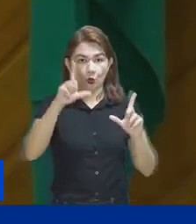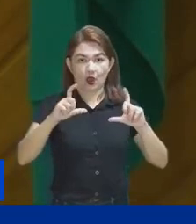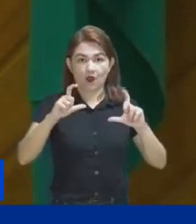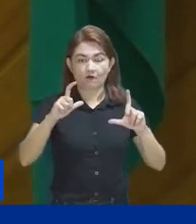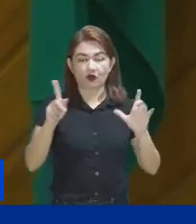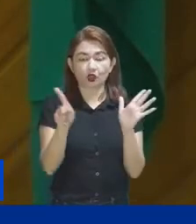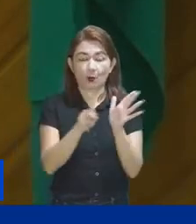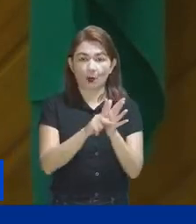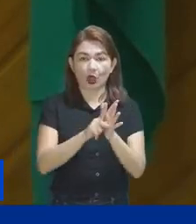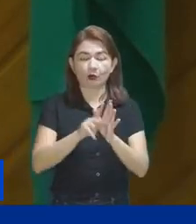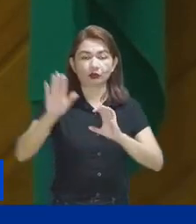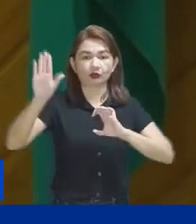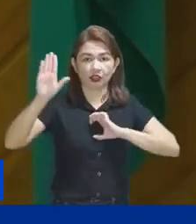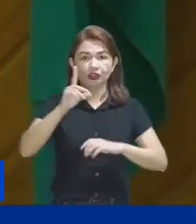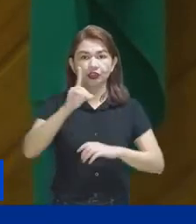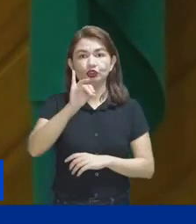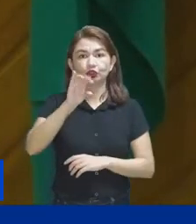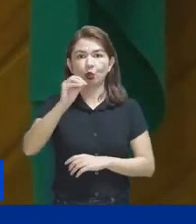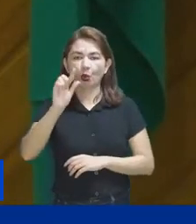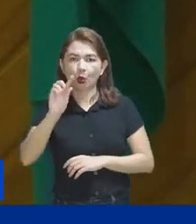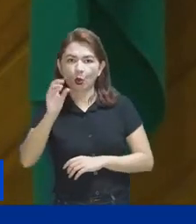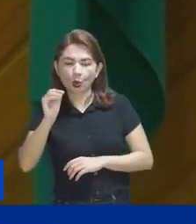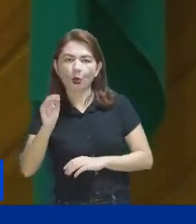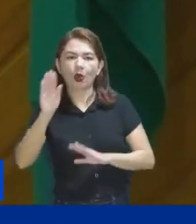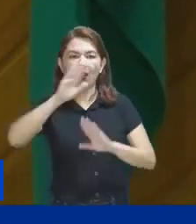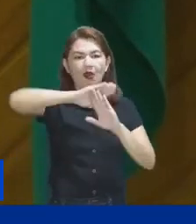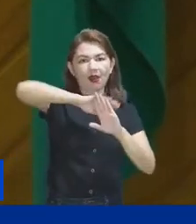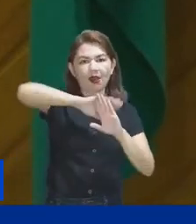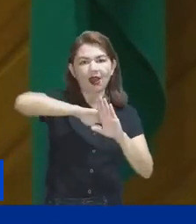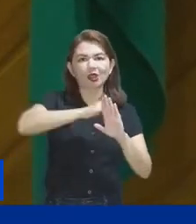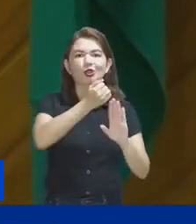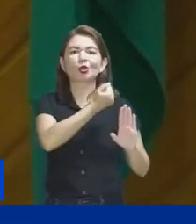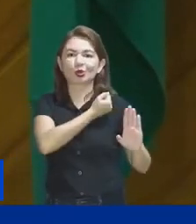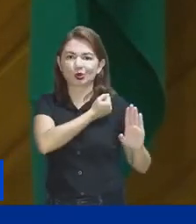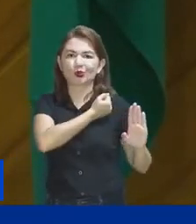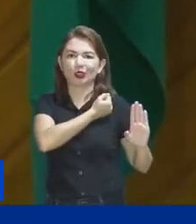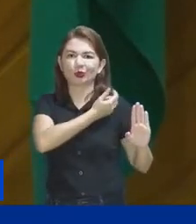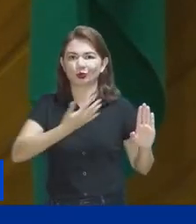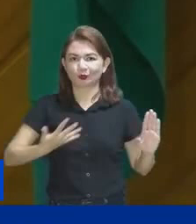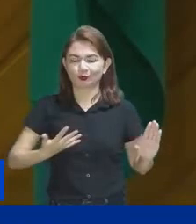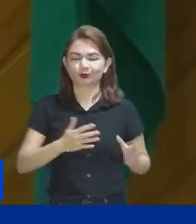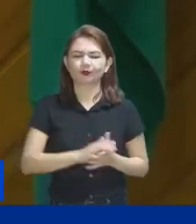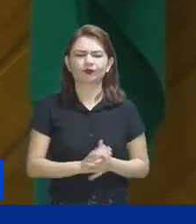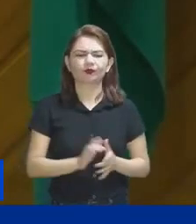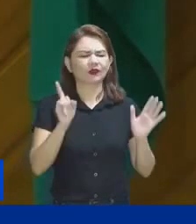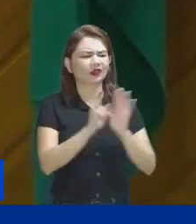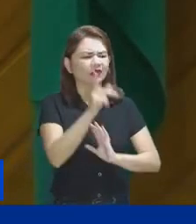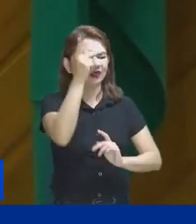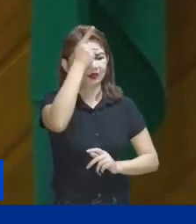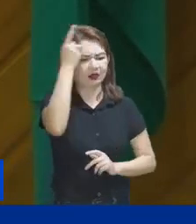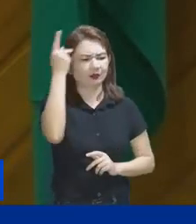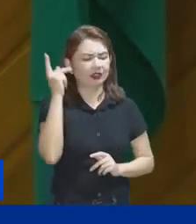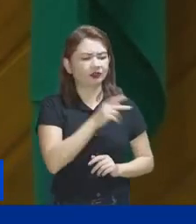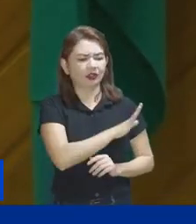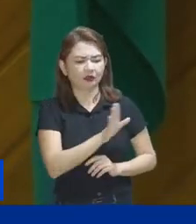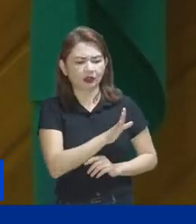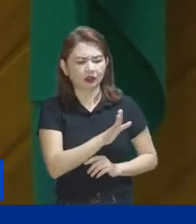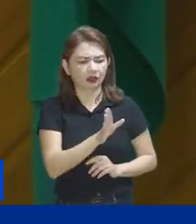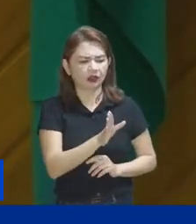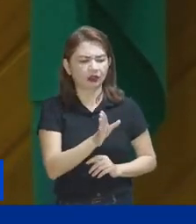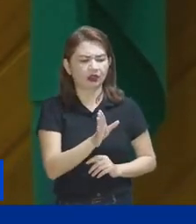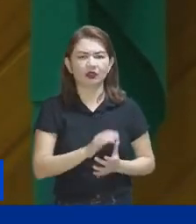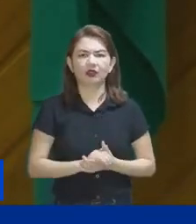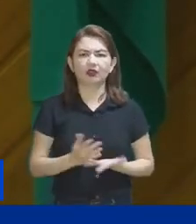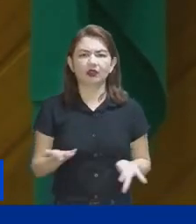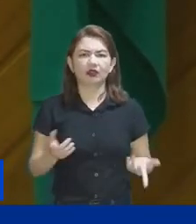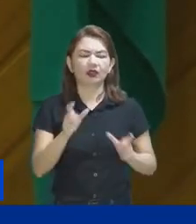aqui, Diogo Sênio. Aí perguntei para as pessoas que saíram do carro se, além de ter